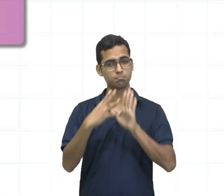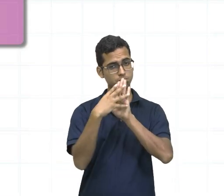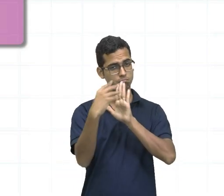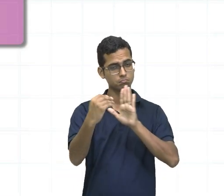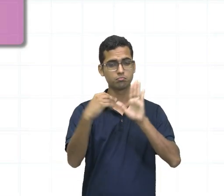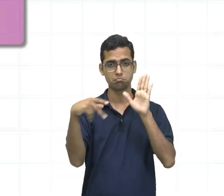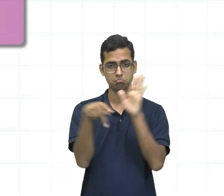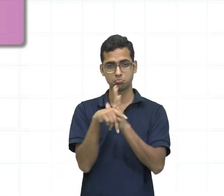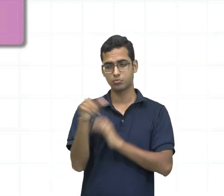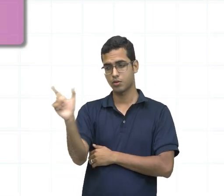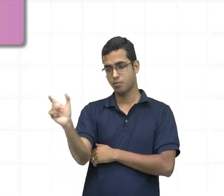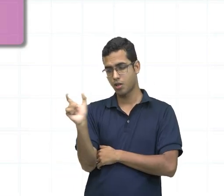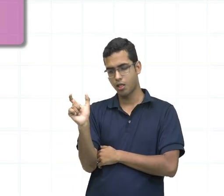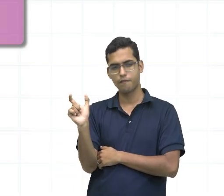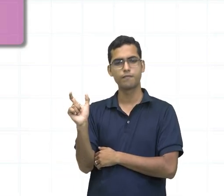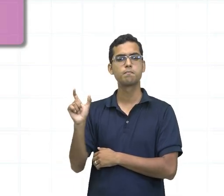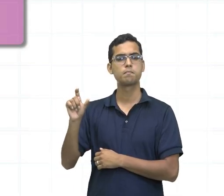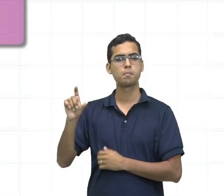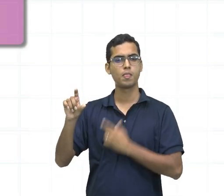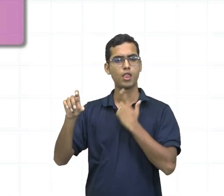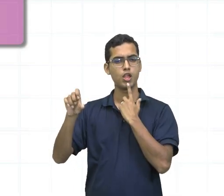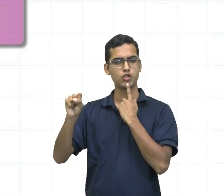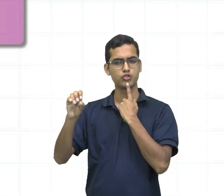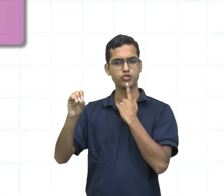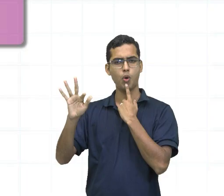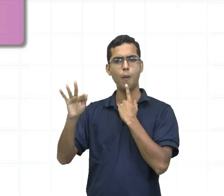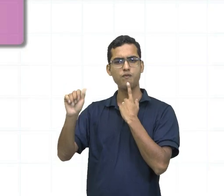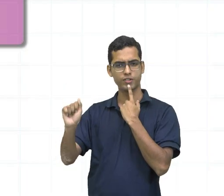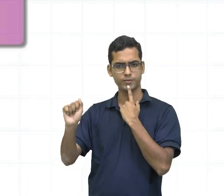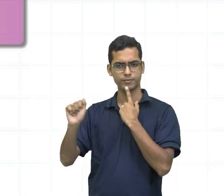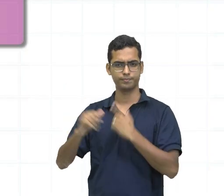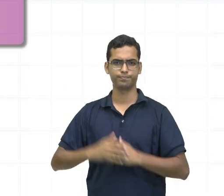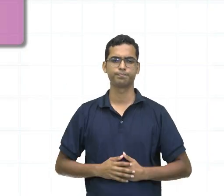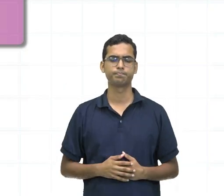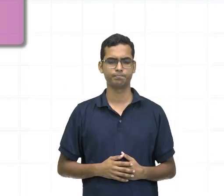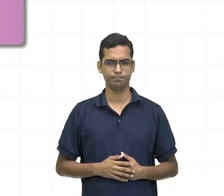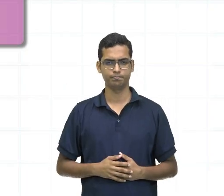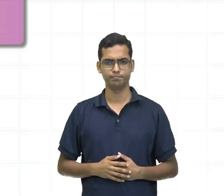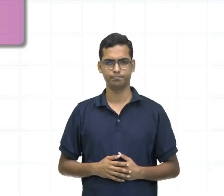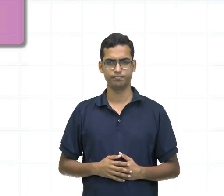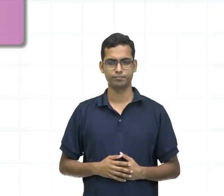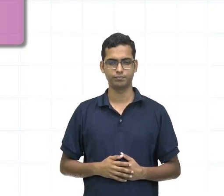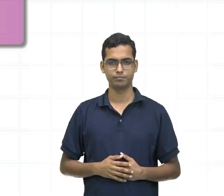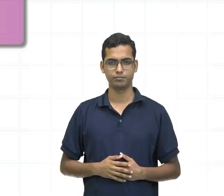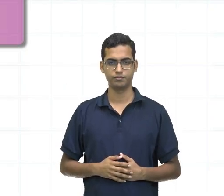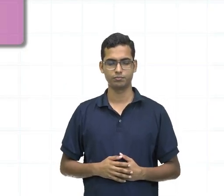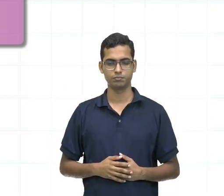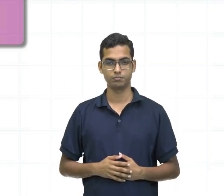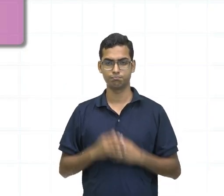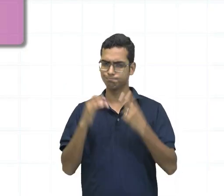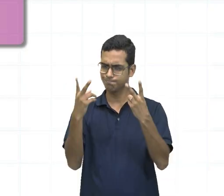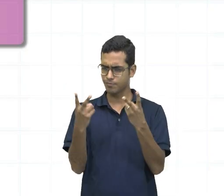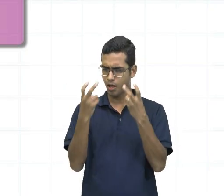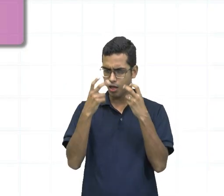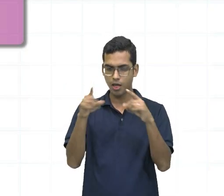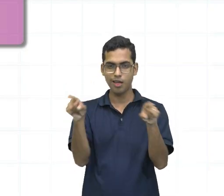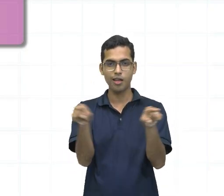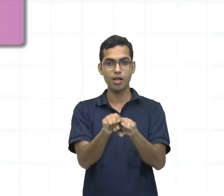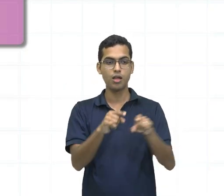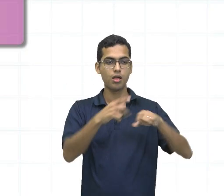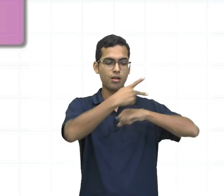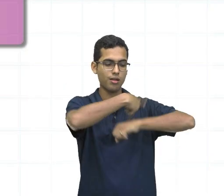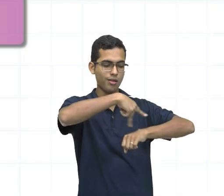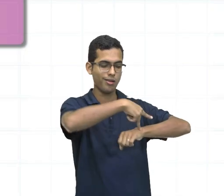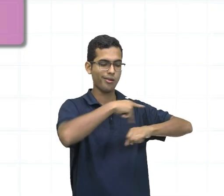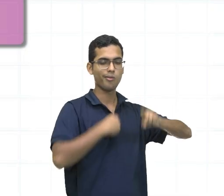bem? Sofa. Sofa. Agora, este mesmo objeto, lá nos